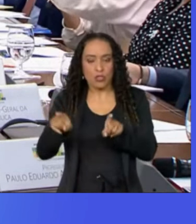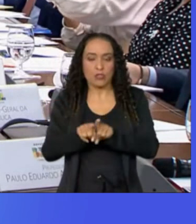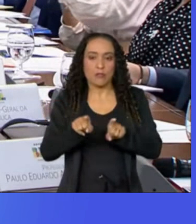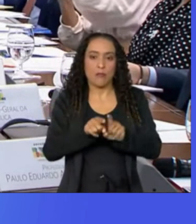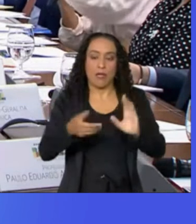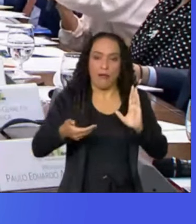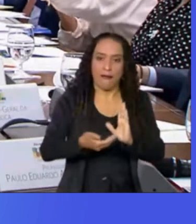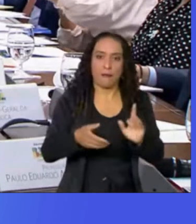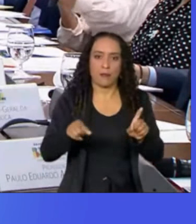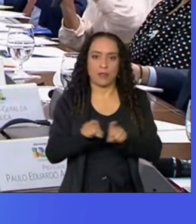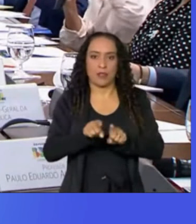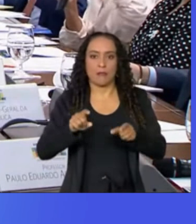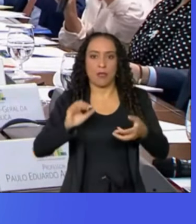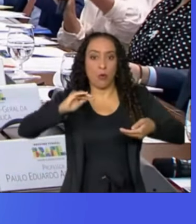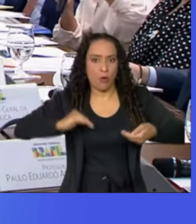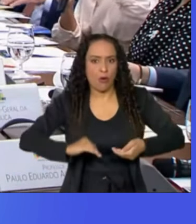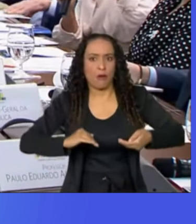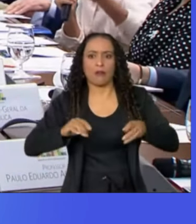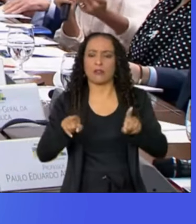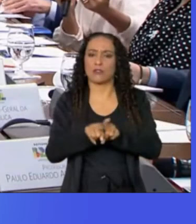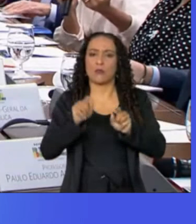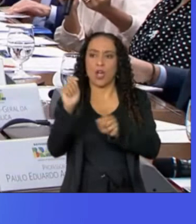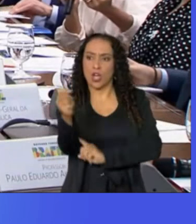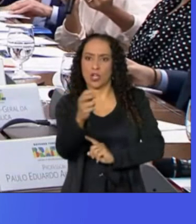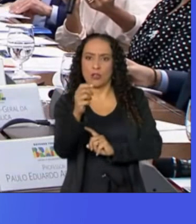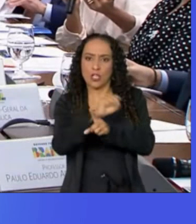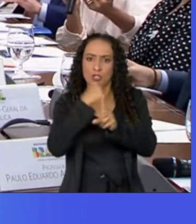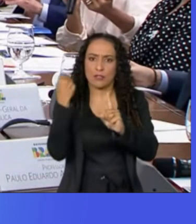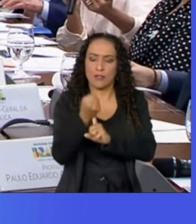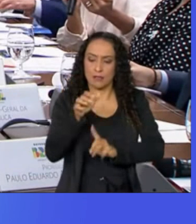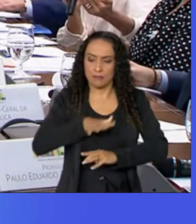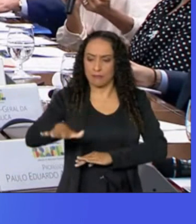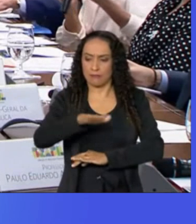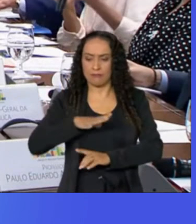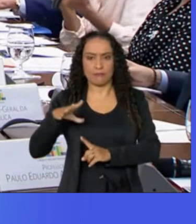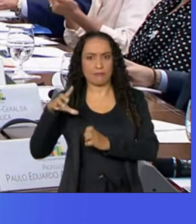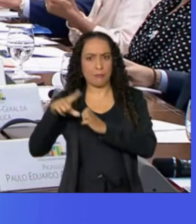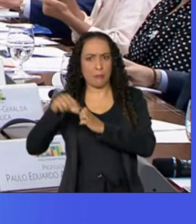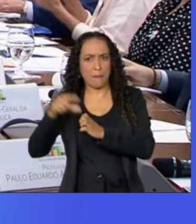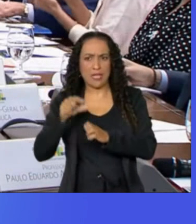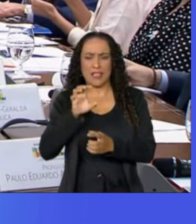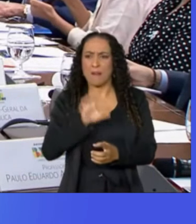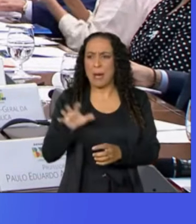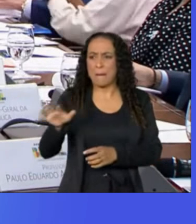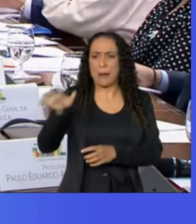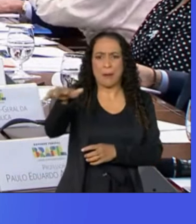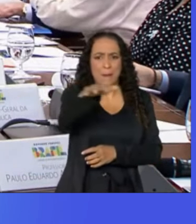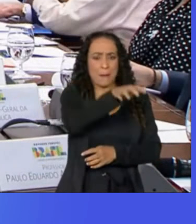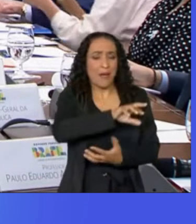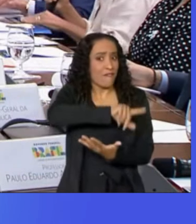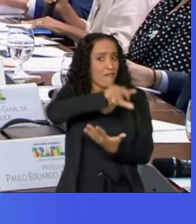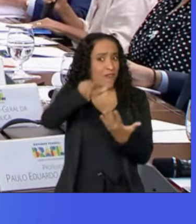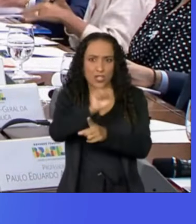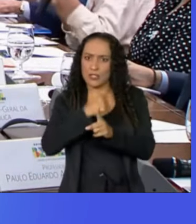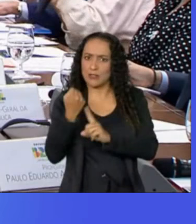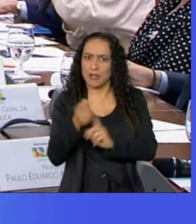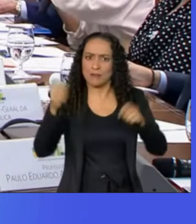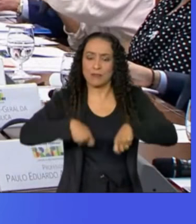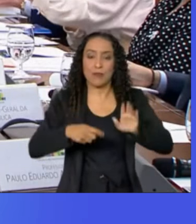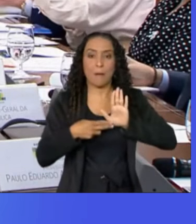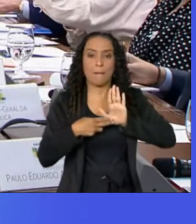dos deputados o congresso a sociedade o setor Empresarial vários segmentos da sociedade e poder